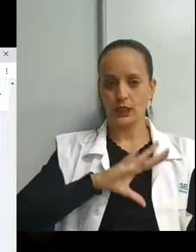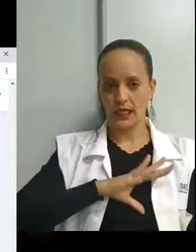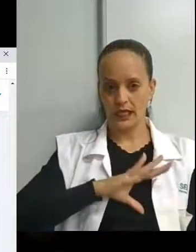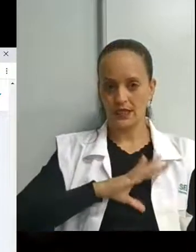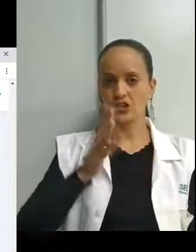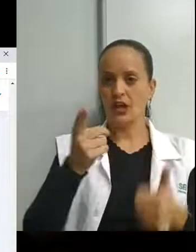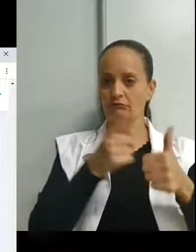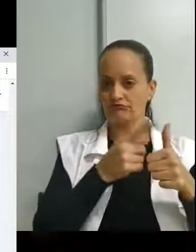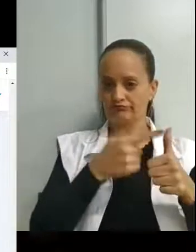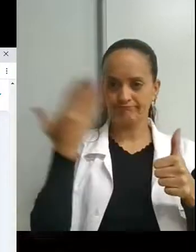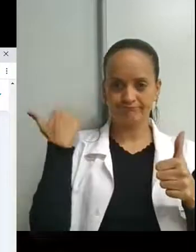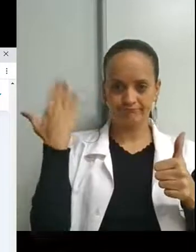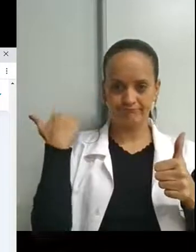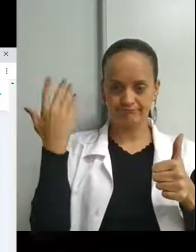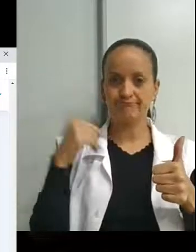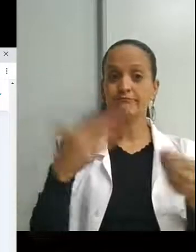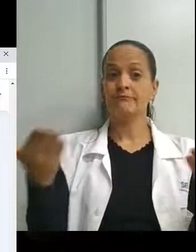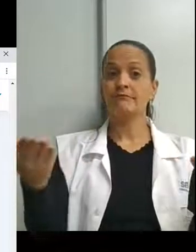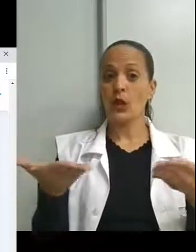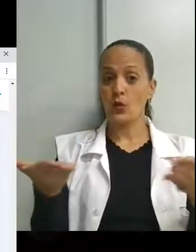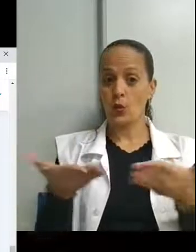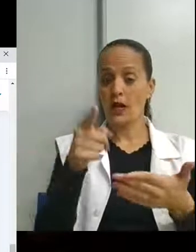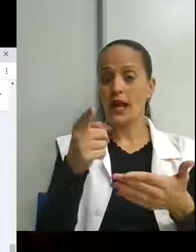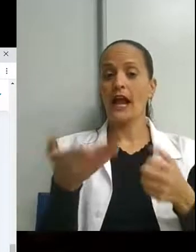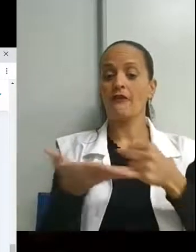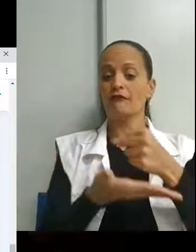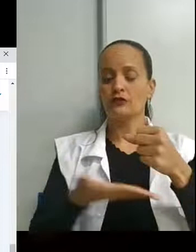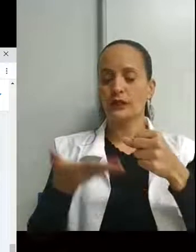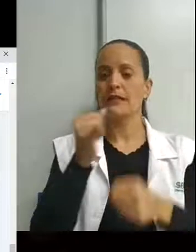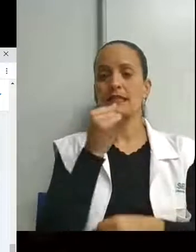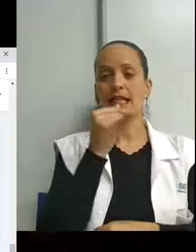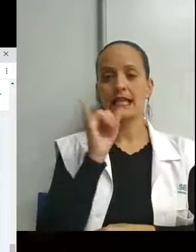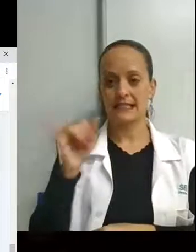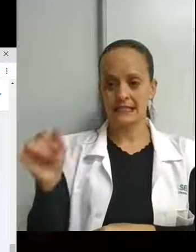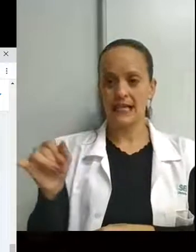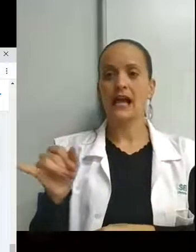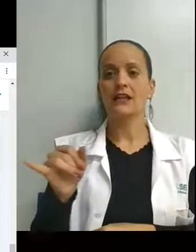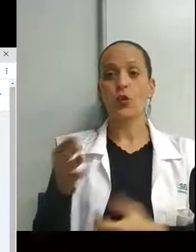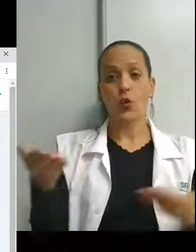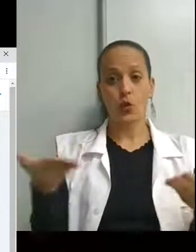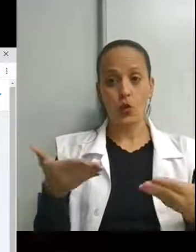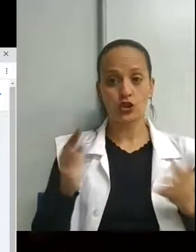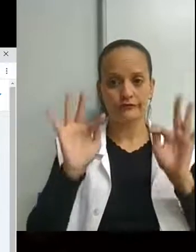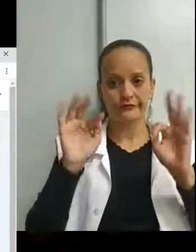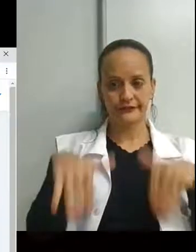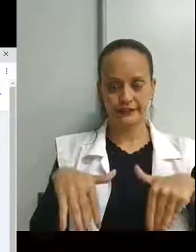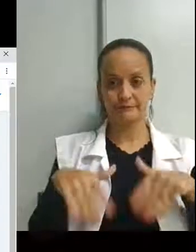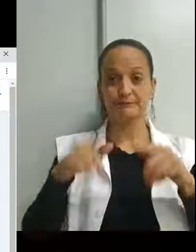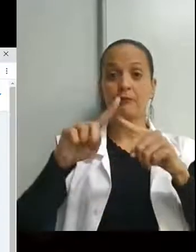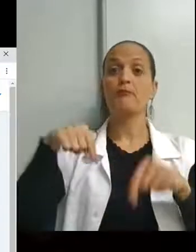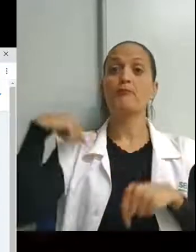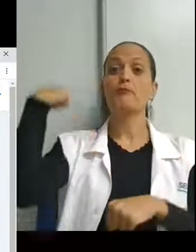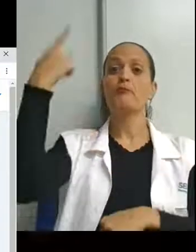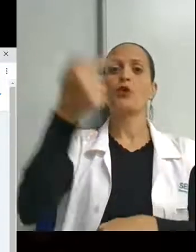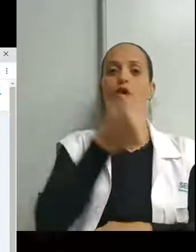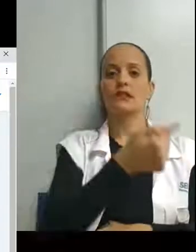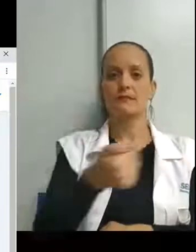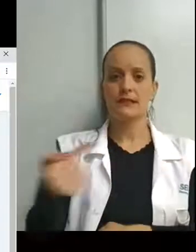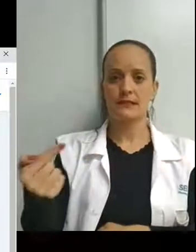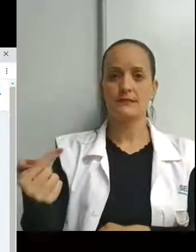Fundamentos de Eletricidade. E a próxima unidade curricular que vocês vão ver é Sistemas de Medida e Representação Gráfica,